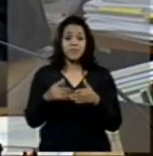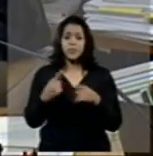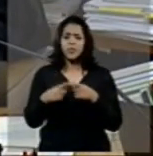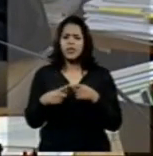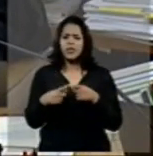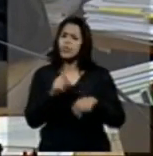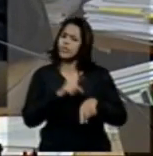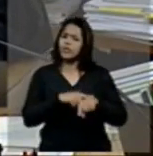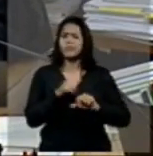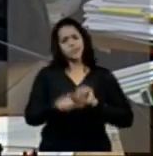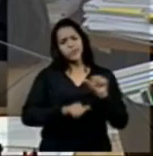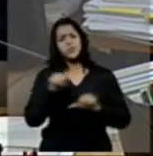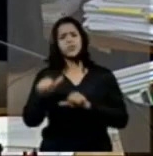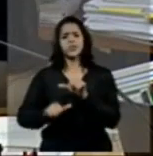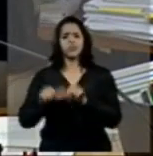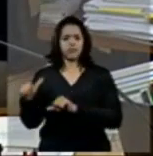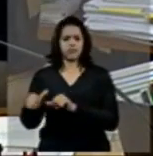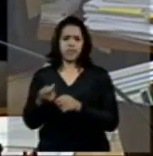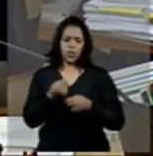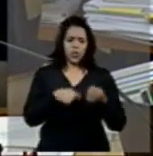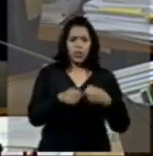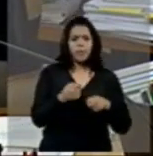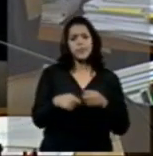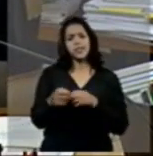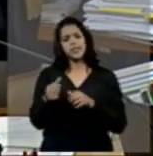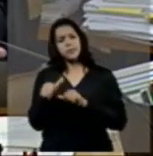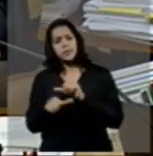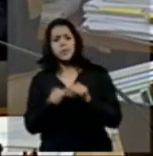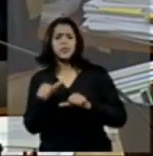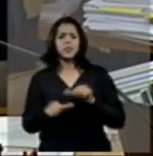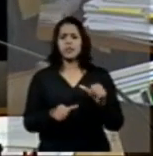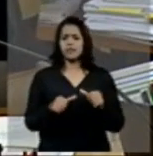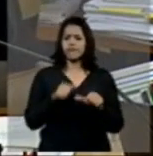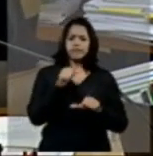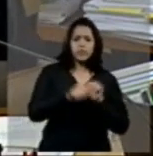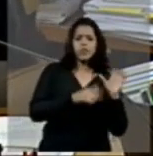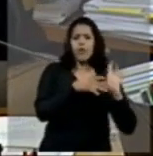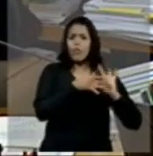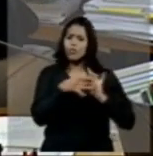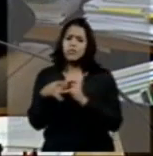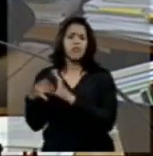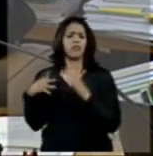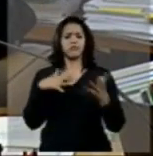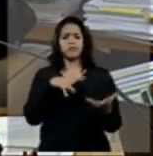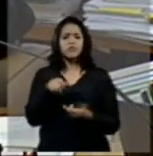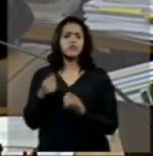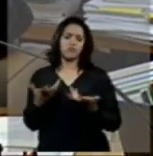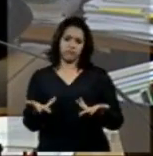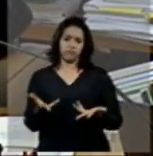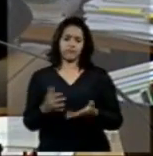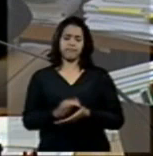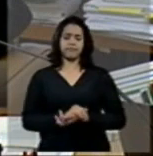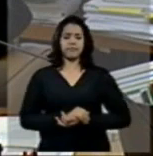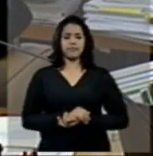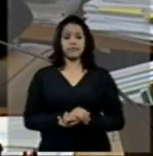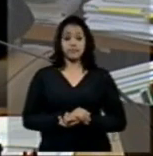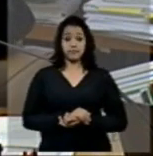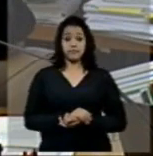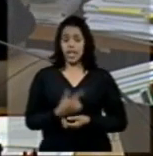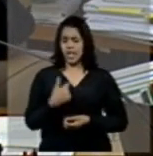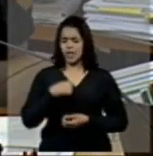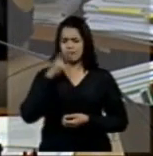das mudanças econômicas, sociais, a mudança da realidade, a mudança do mundo. Eu